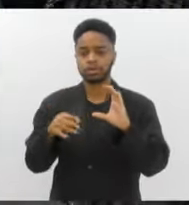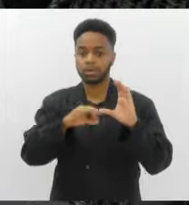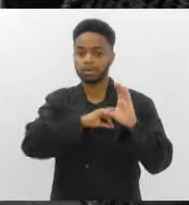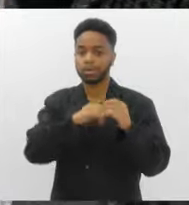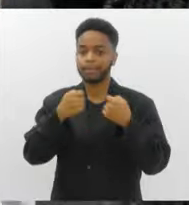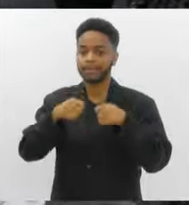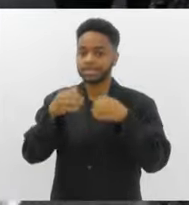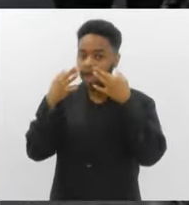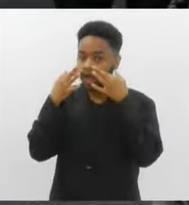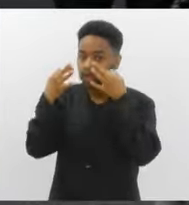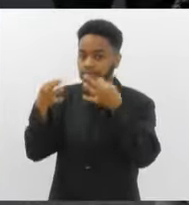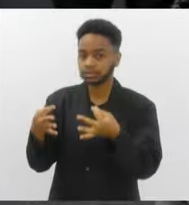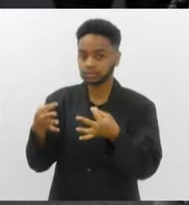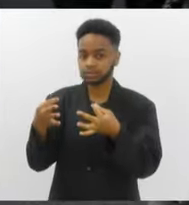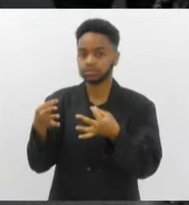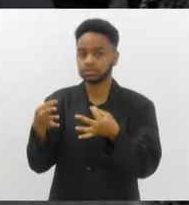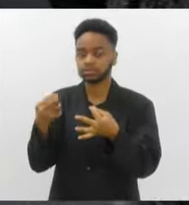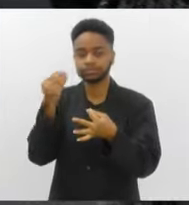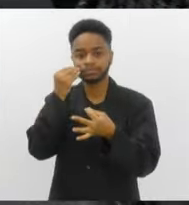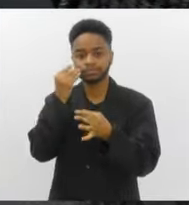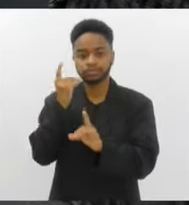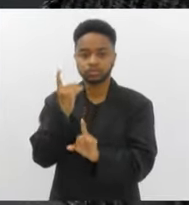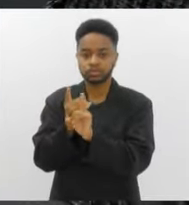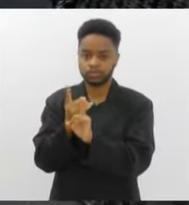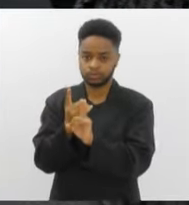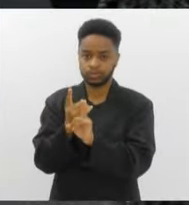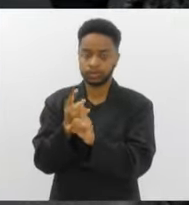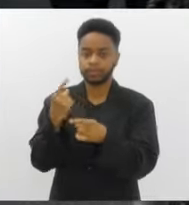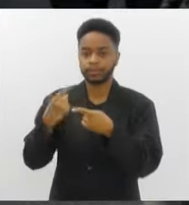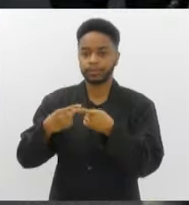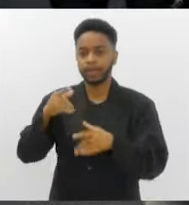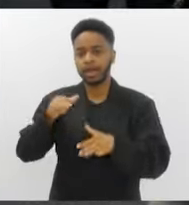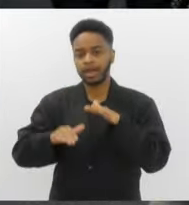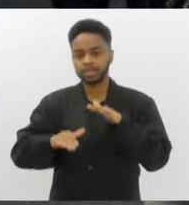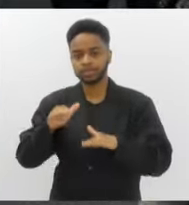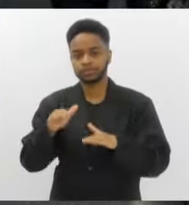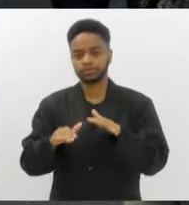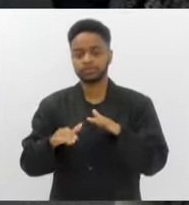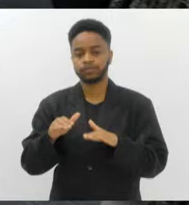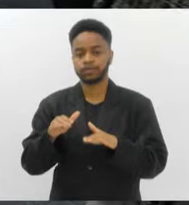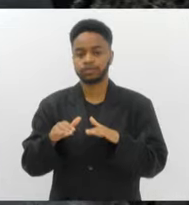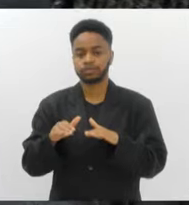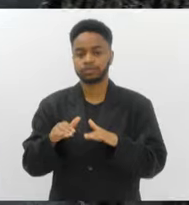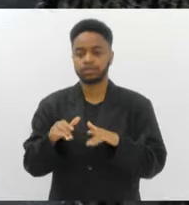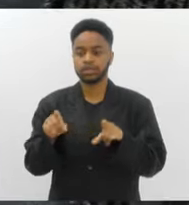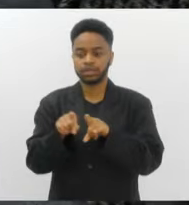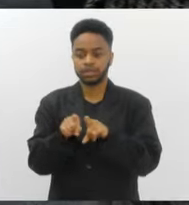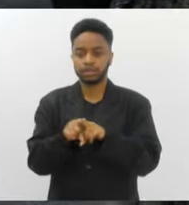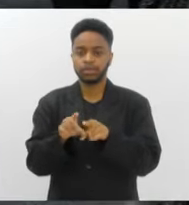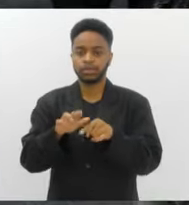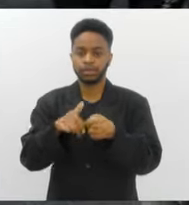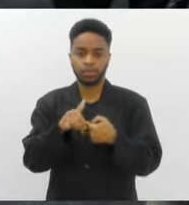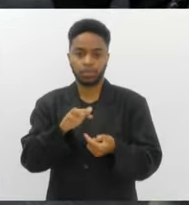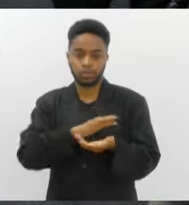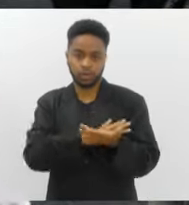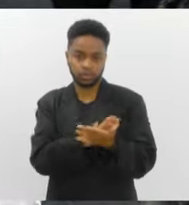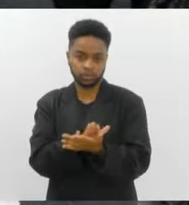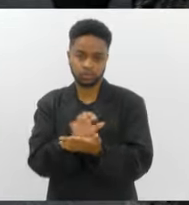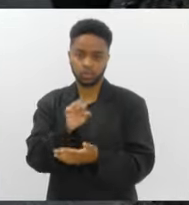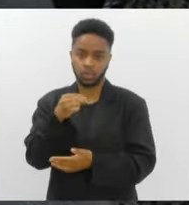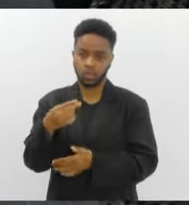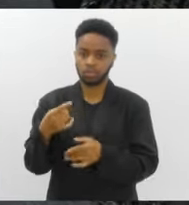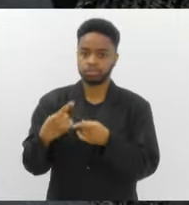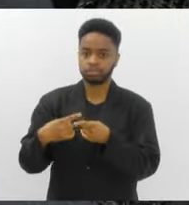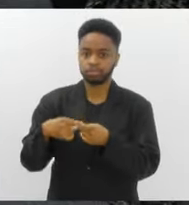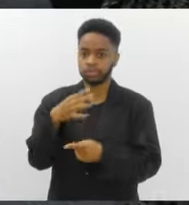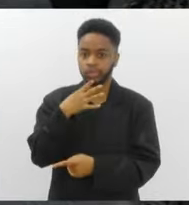policiais deveriam estar atentos para identificar, que muitas vezes, até por preconceito ou por